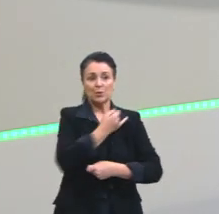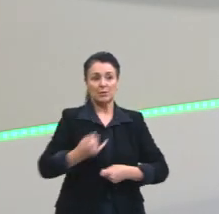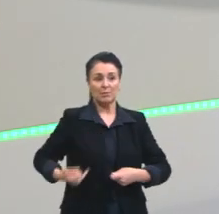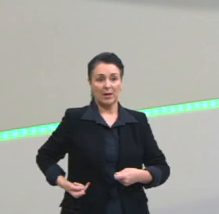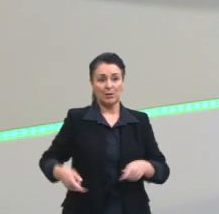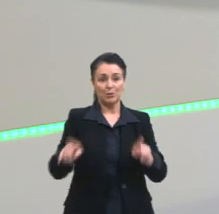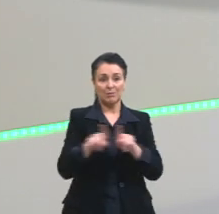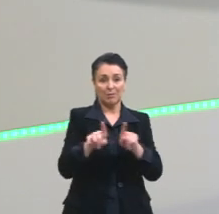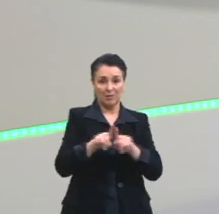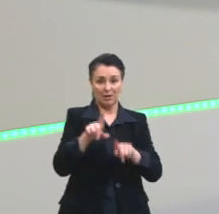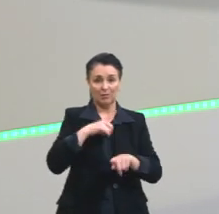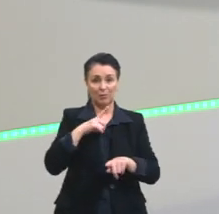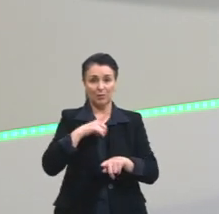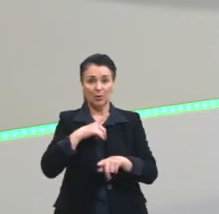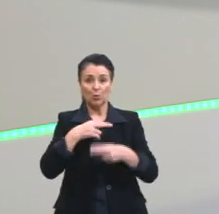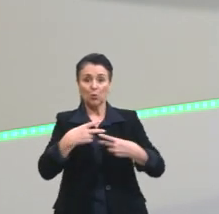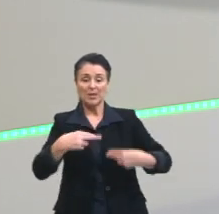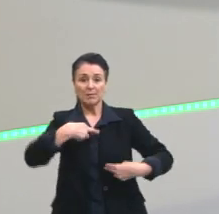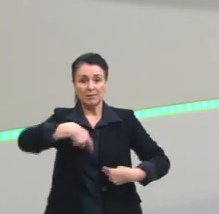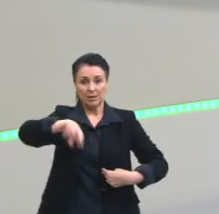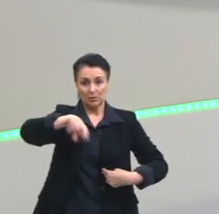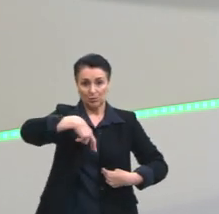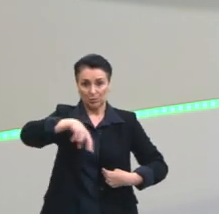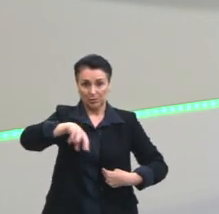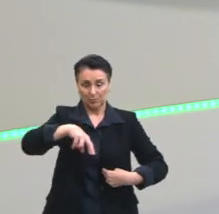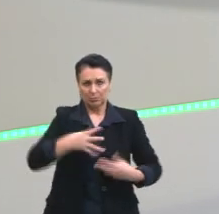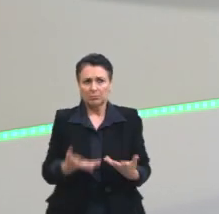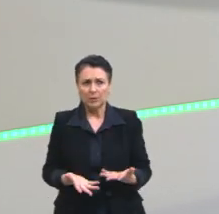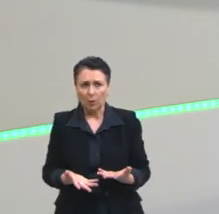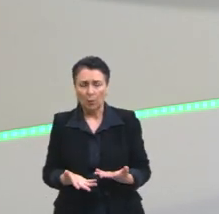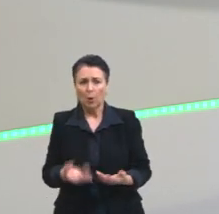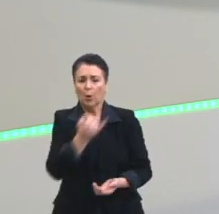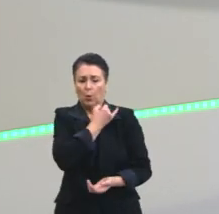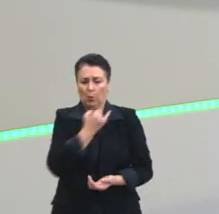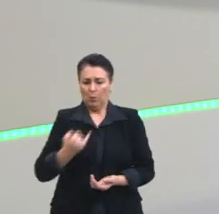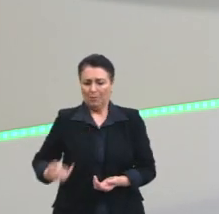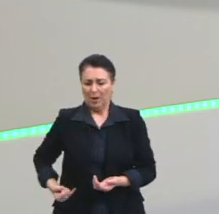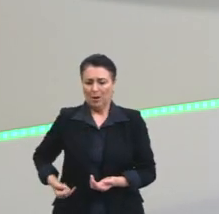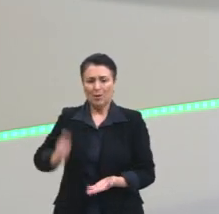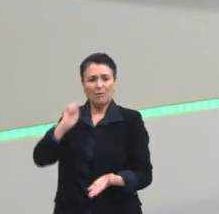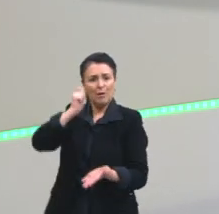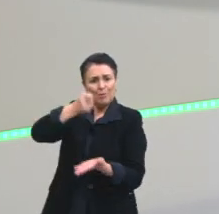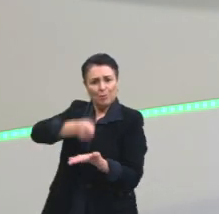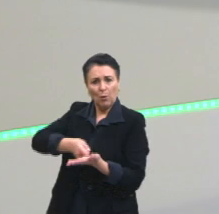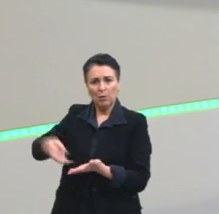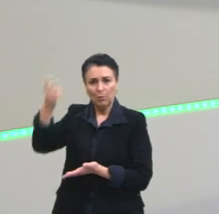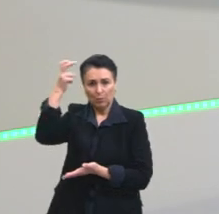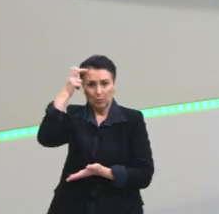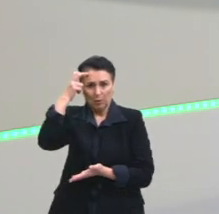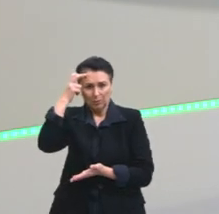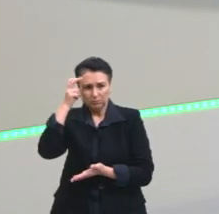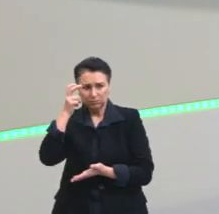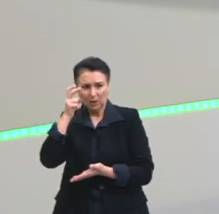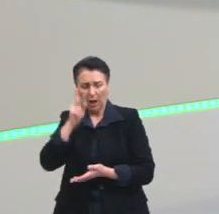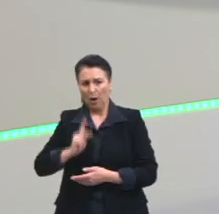questões religiosos será que esse Império ele vai embora sua cultura aos povos dominados no caso do